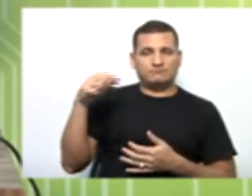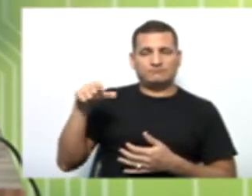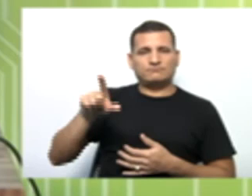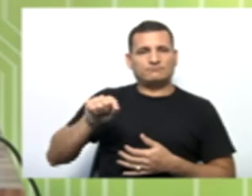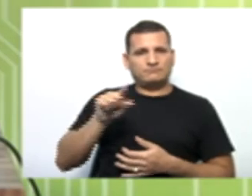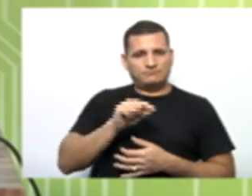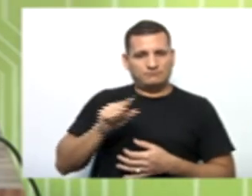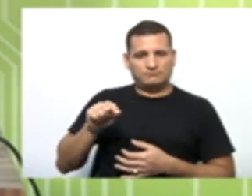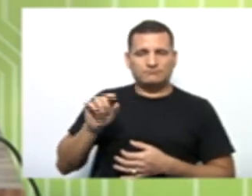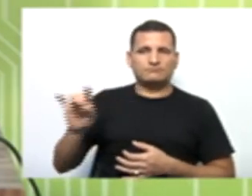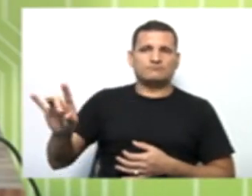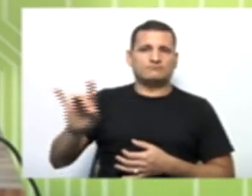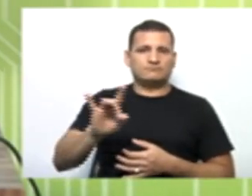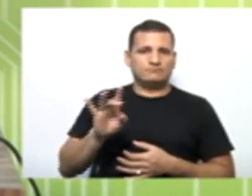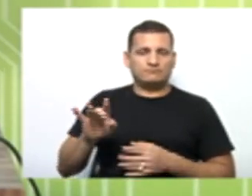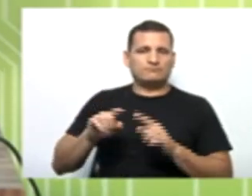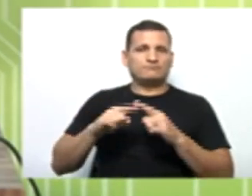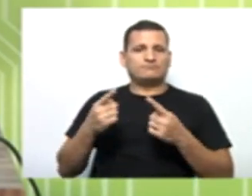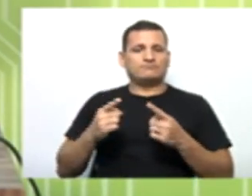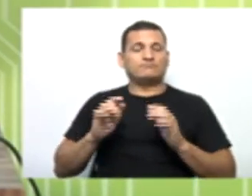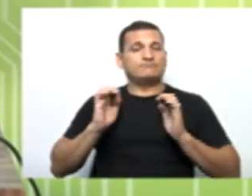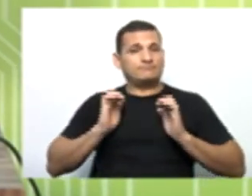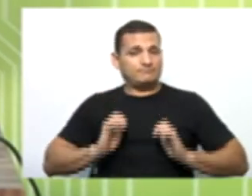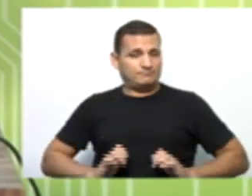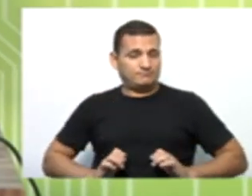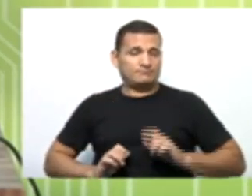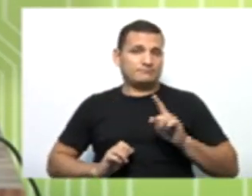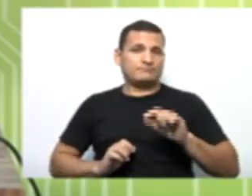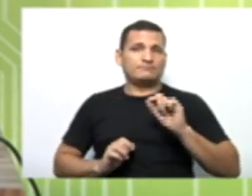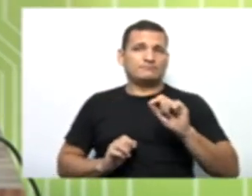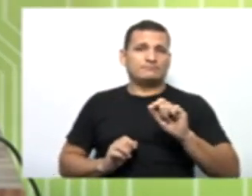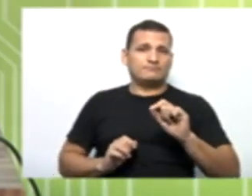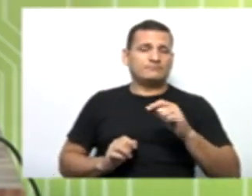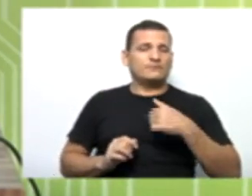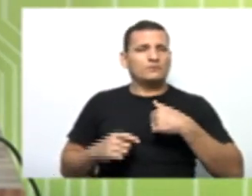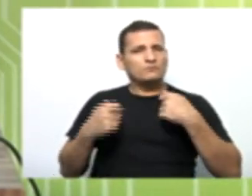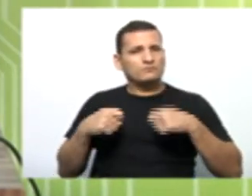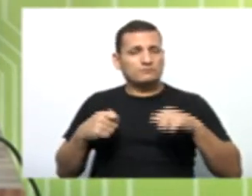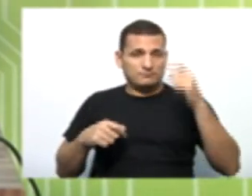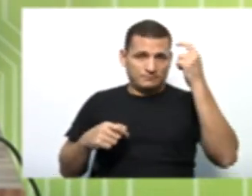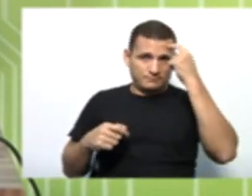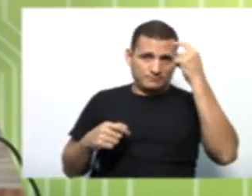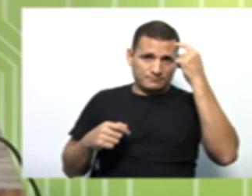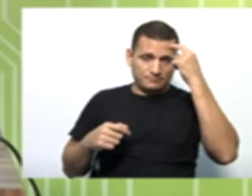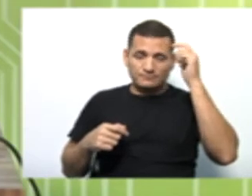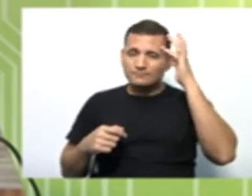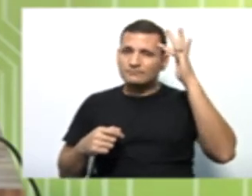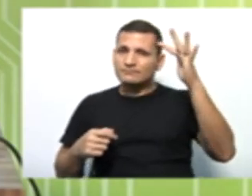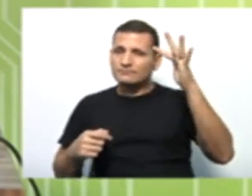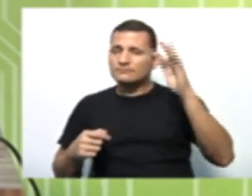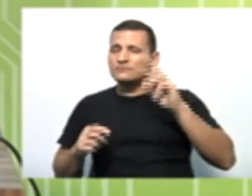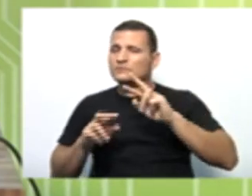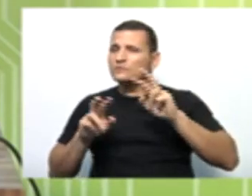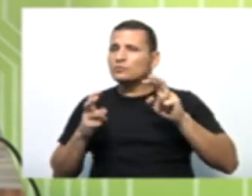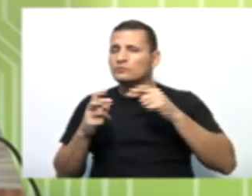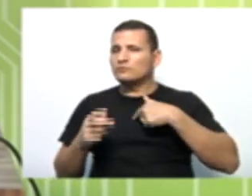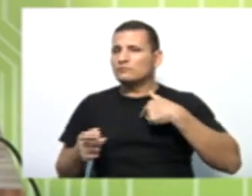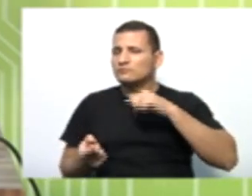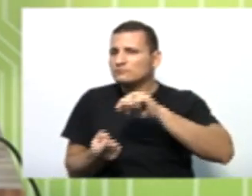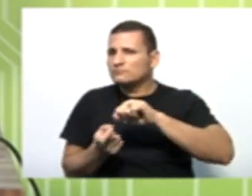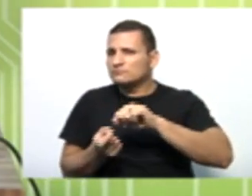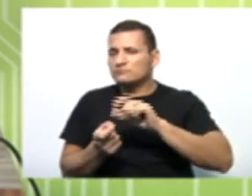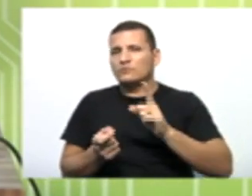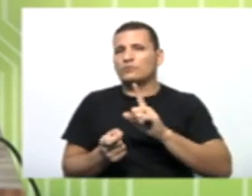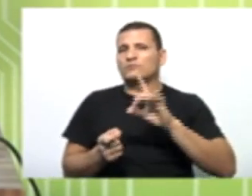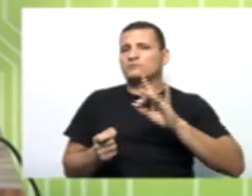individual, mas a ética, ela parte do pressuposto de que eu preciso pensar e refletir sobre a minha ação, né? Não é